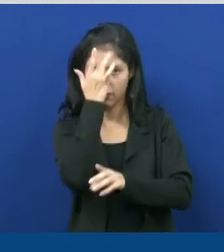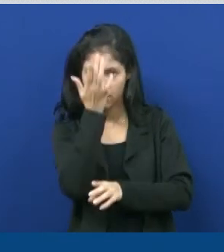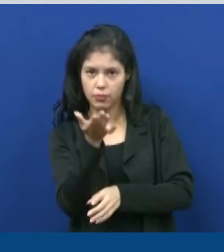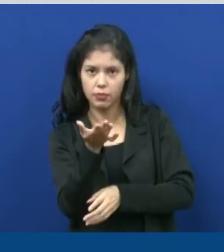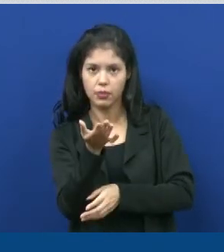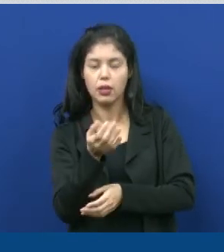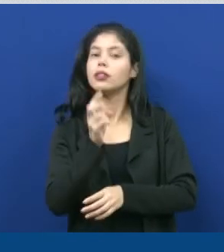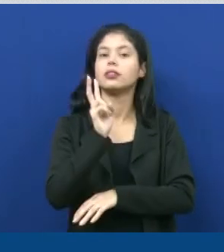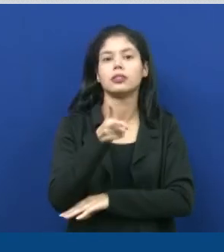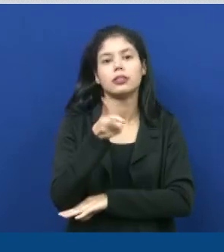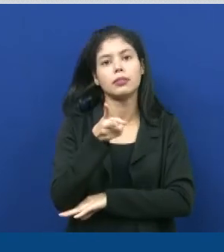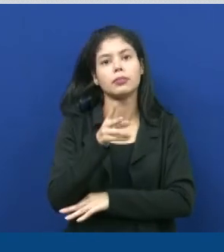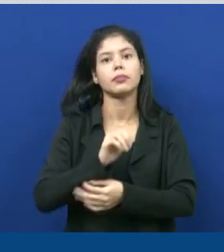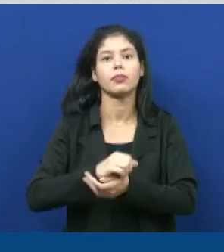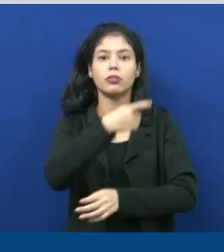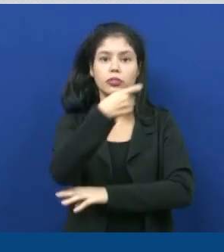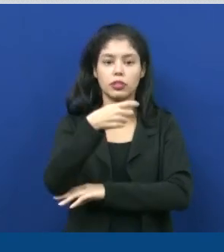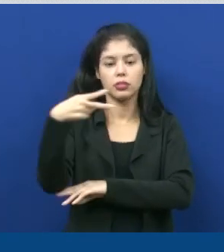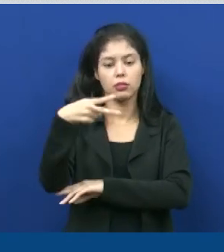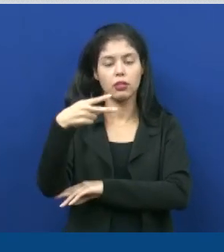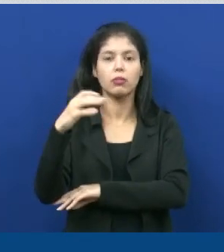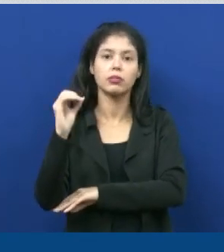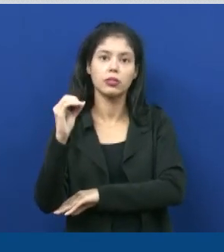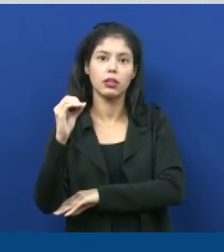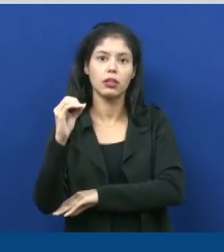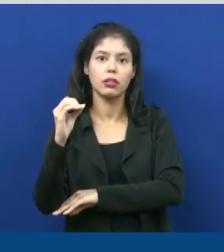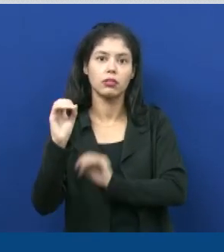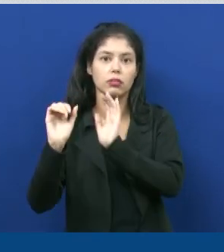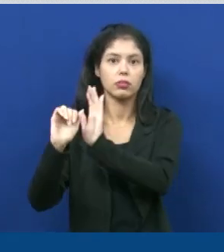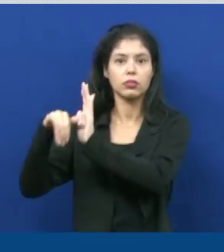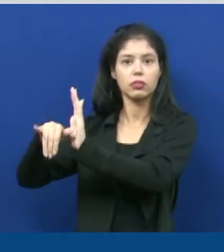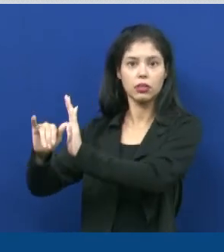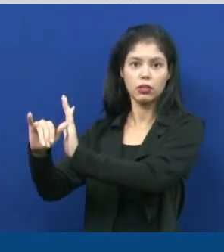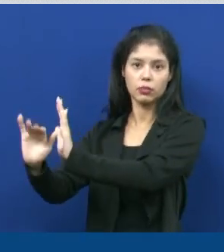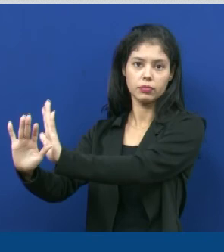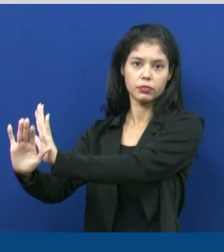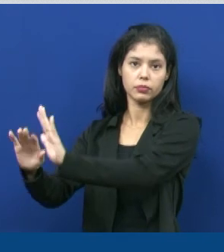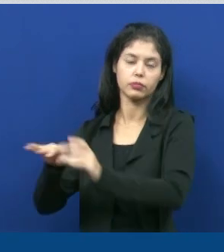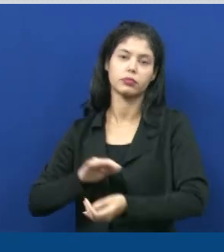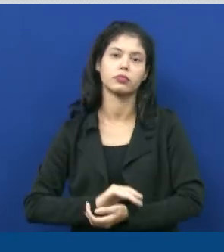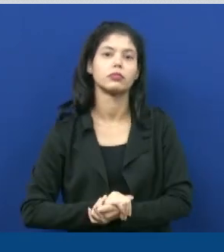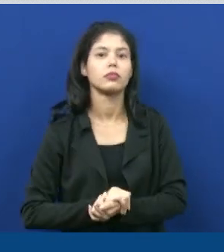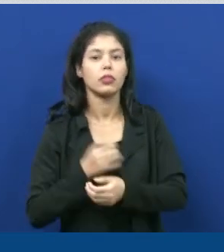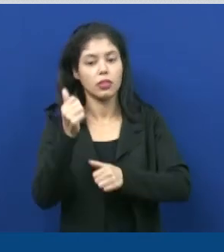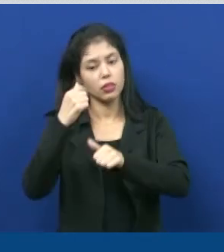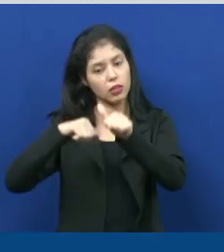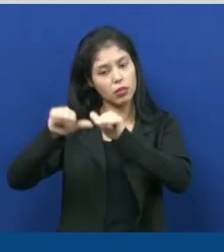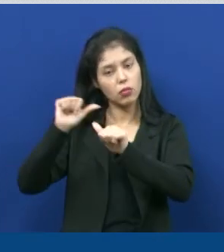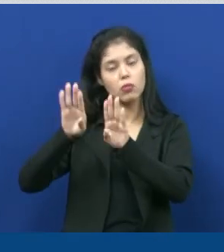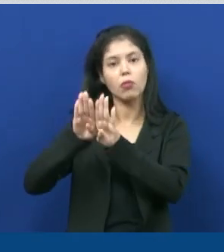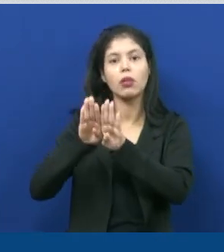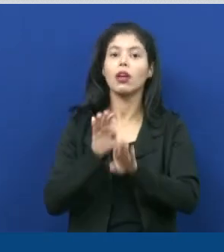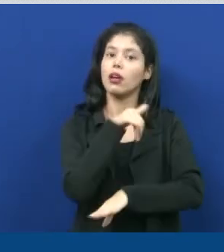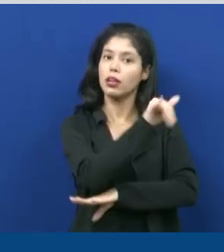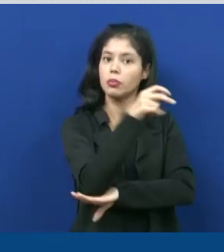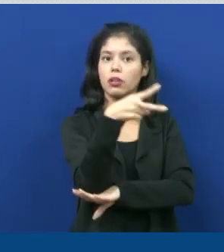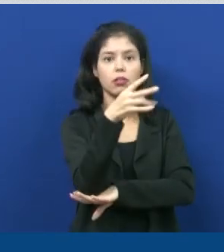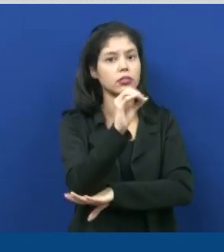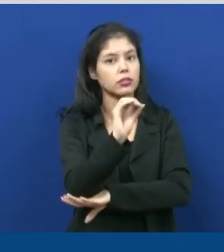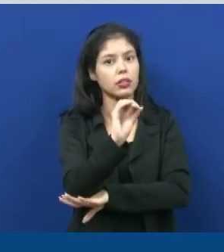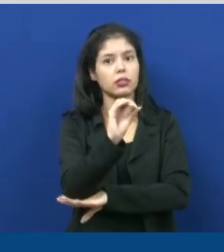fácil é colocar o x igual a 0 e isolar y. Depois fazer o contrário. Colocar y igual a 0 e isolar